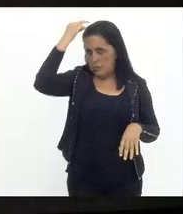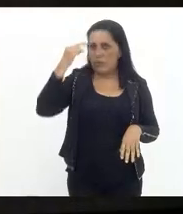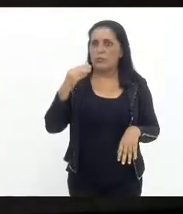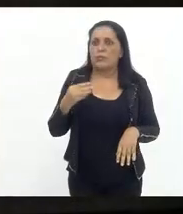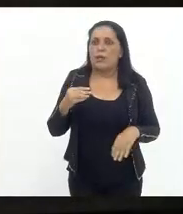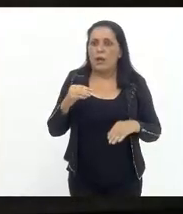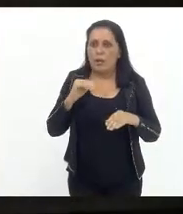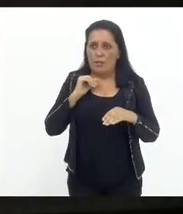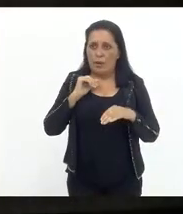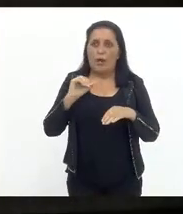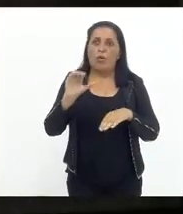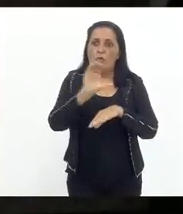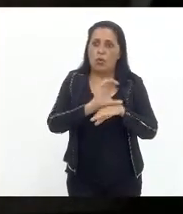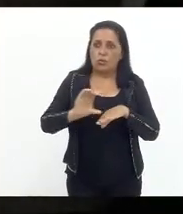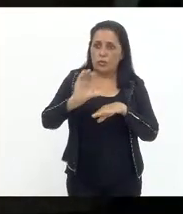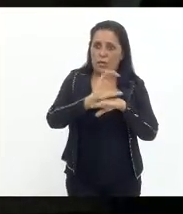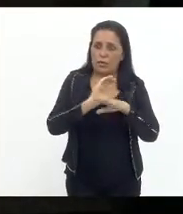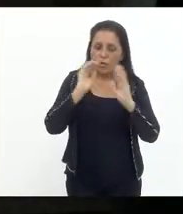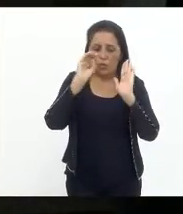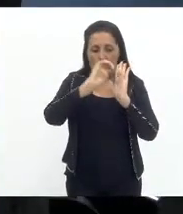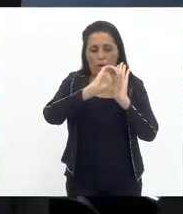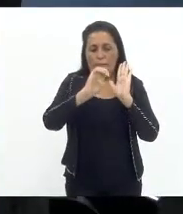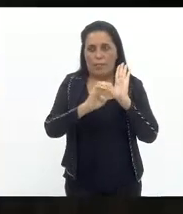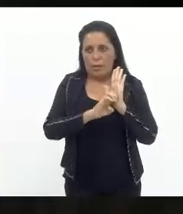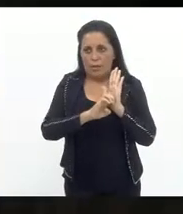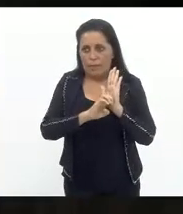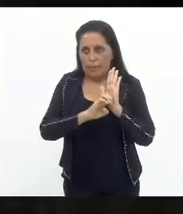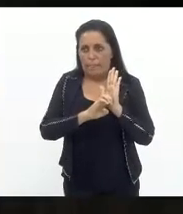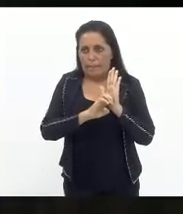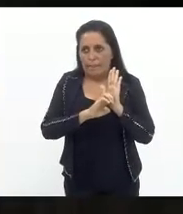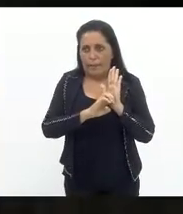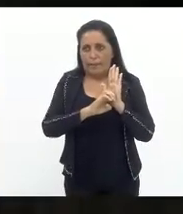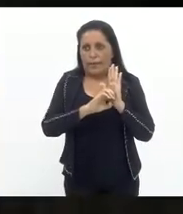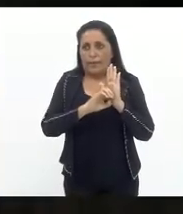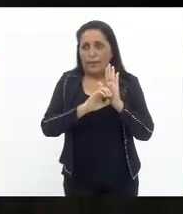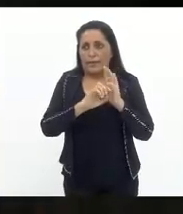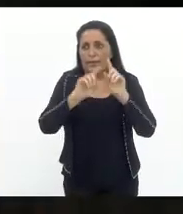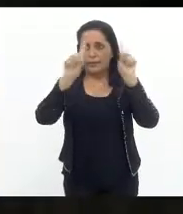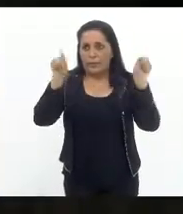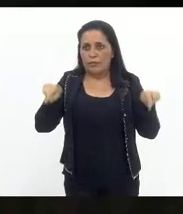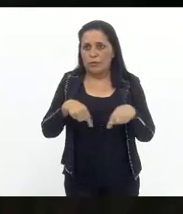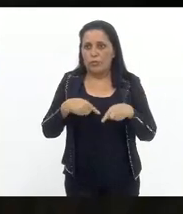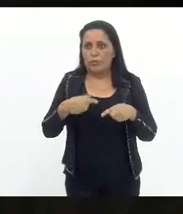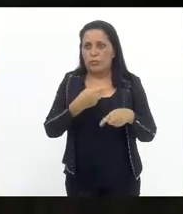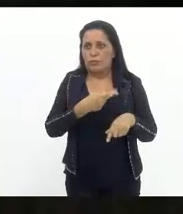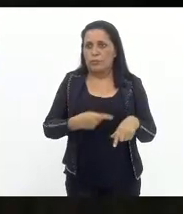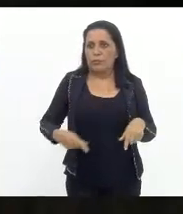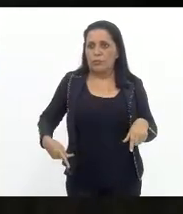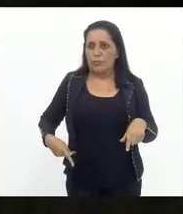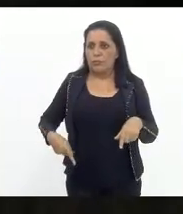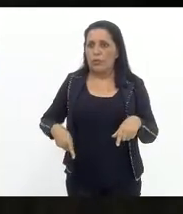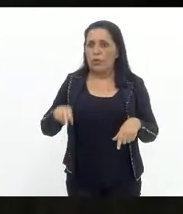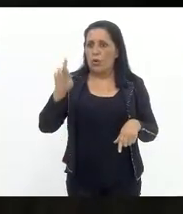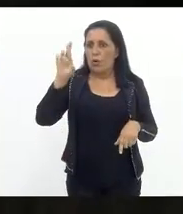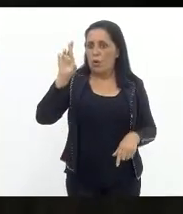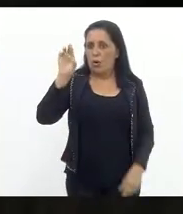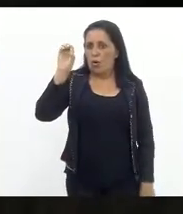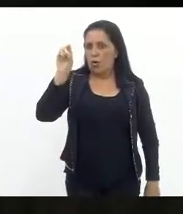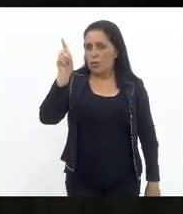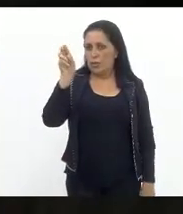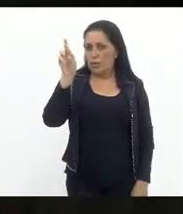é pela constitucionalidade com emendas. Pela Comissão de Servidores Públicos, Rodrigo Amorim.